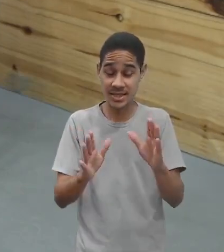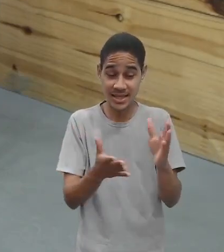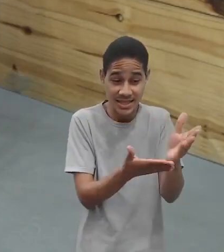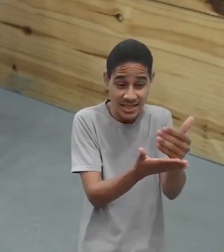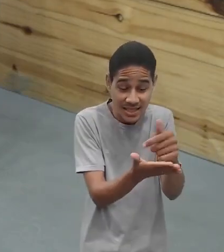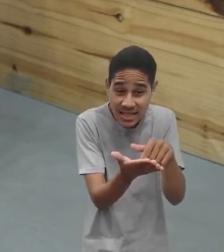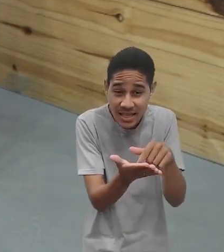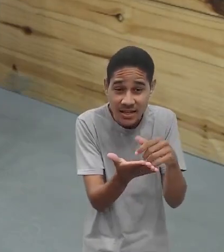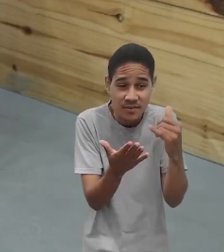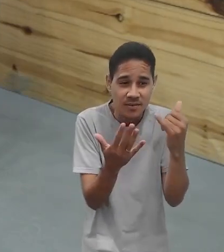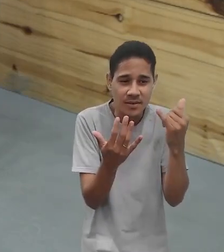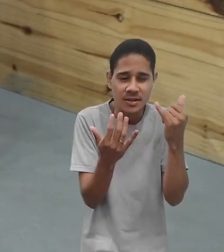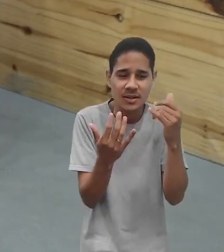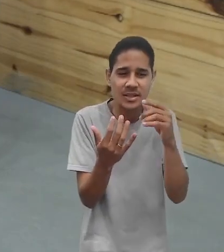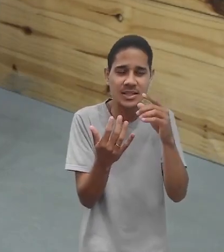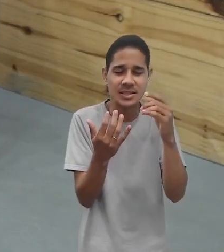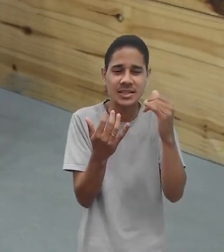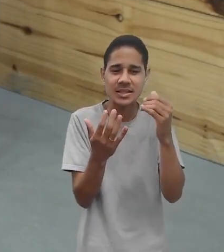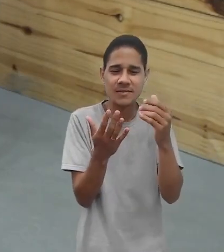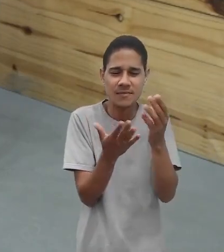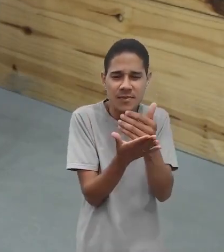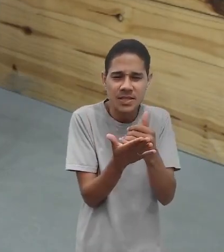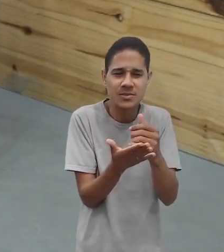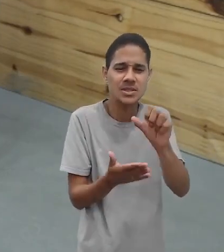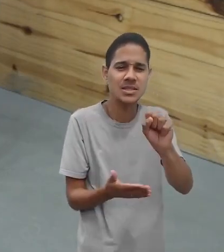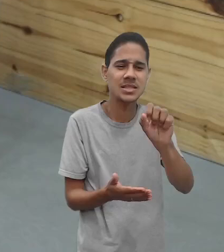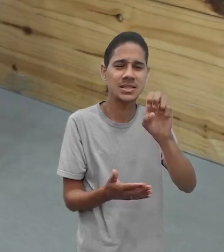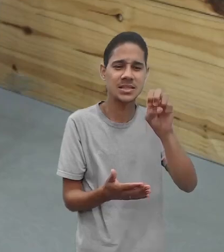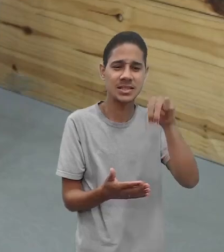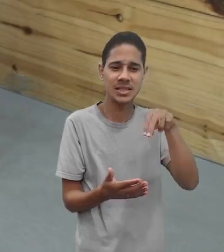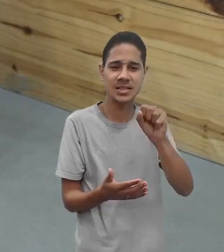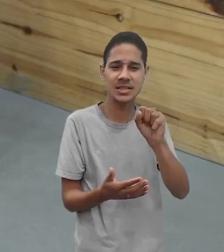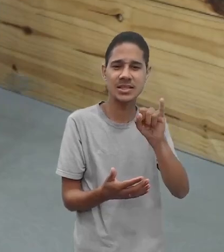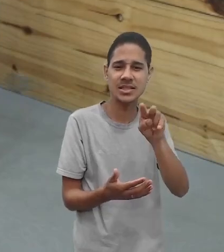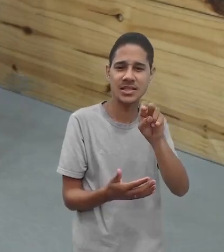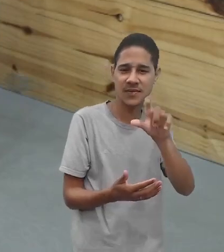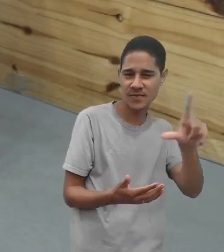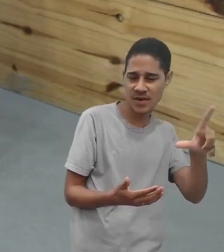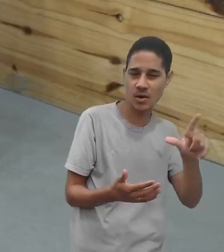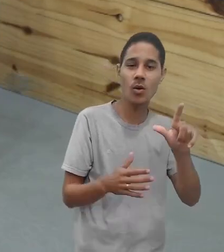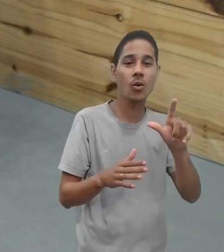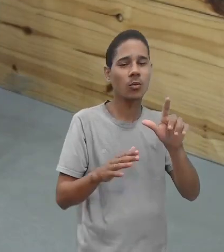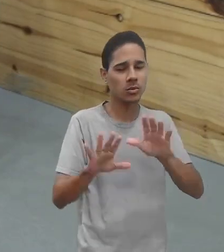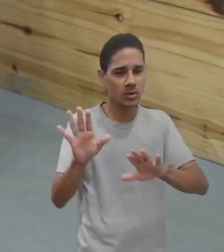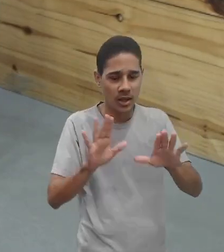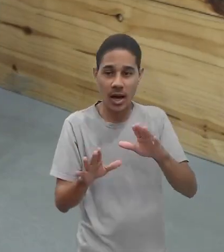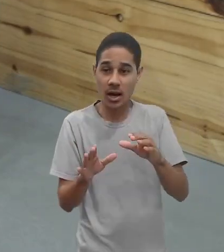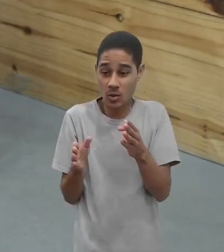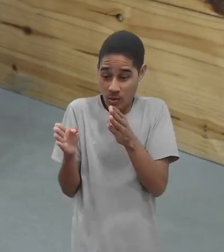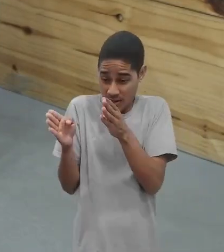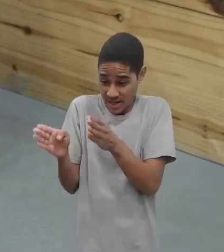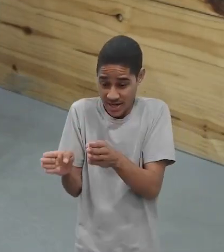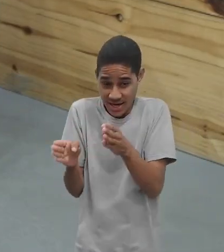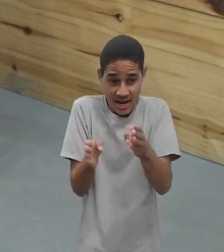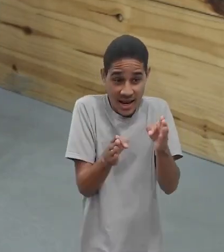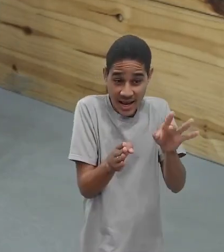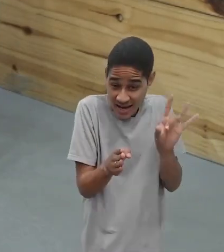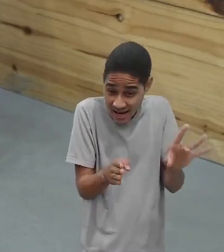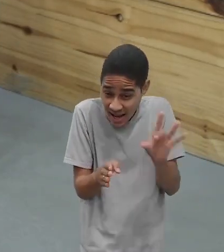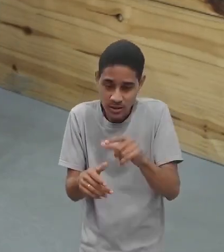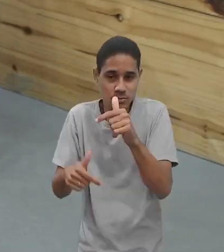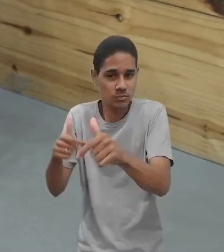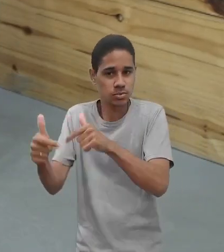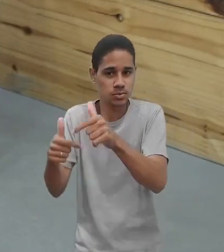sensíveis, que foi dito anteriormente, não há necessidade. Então, aí cabe a cada setor estar trabalhando dentro do seu